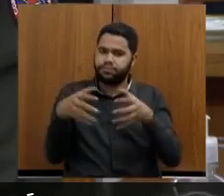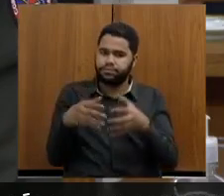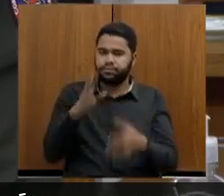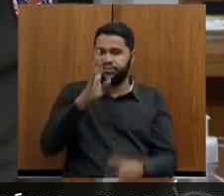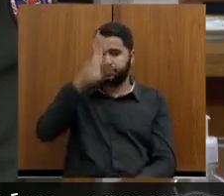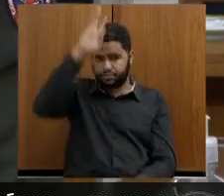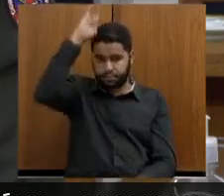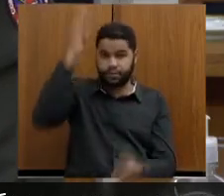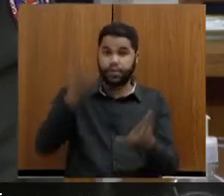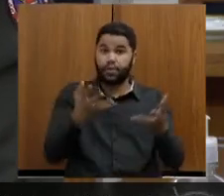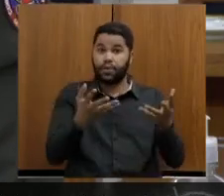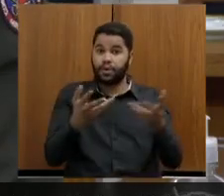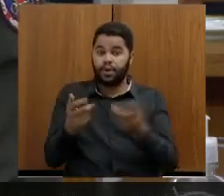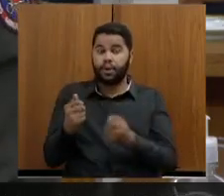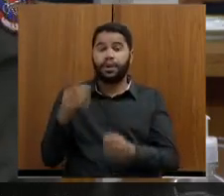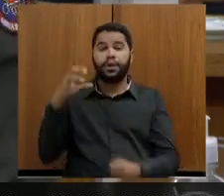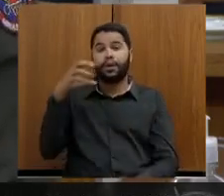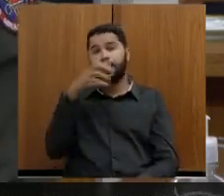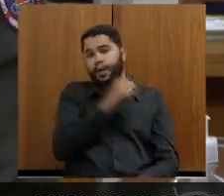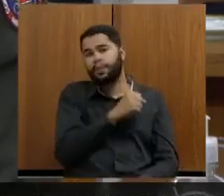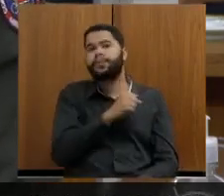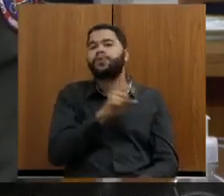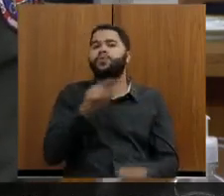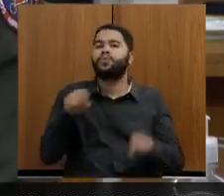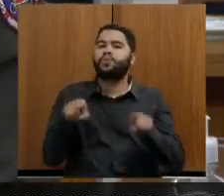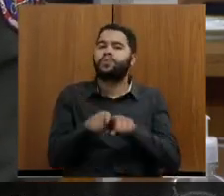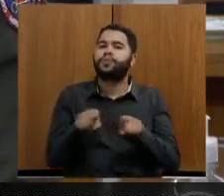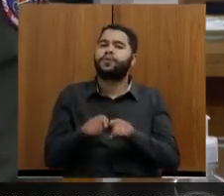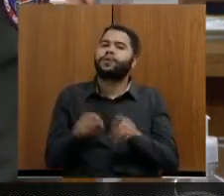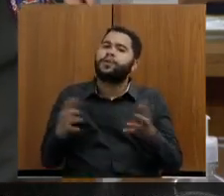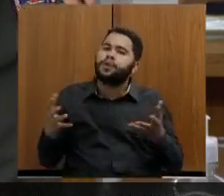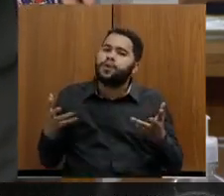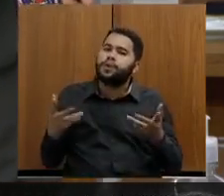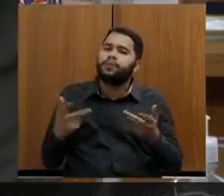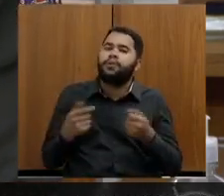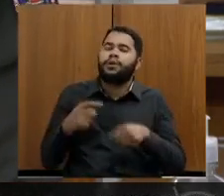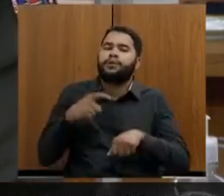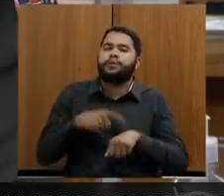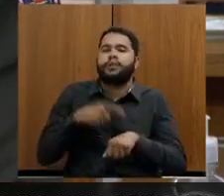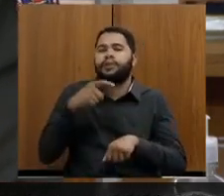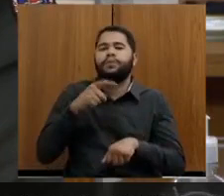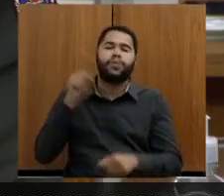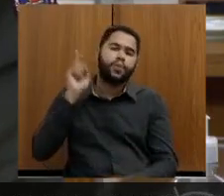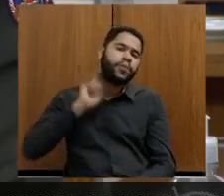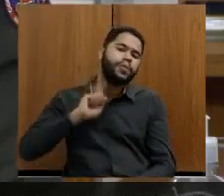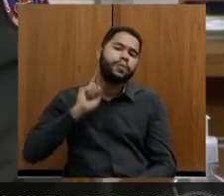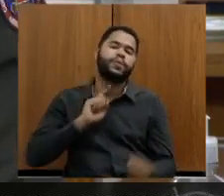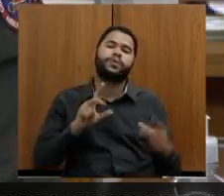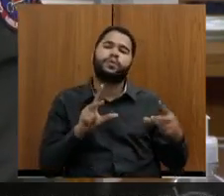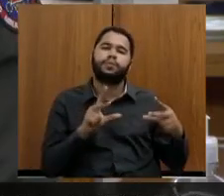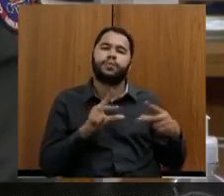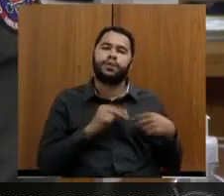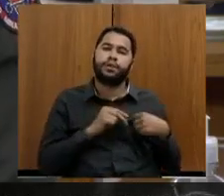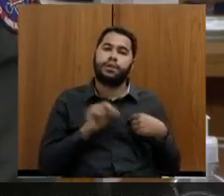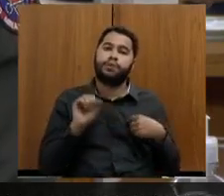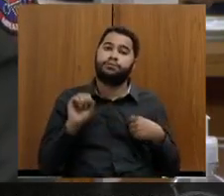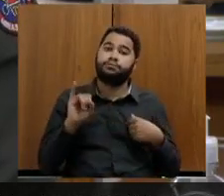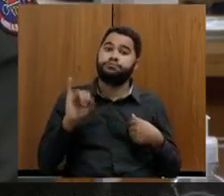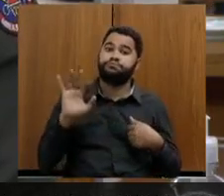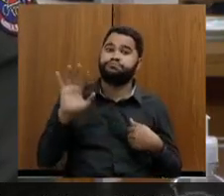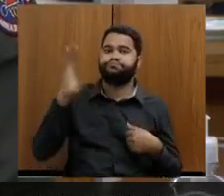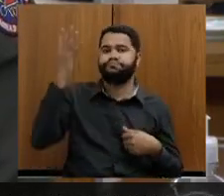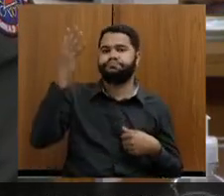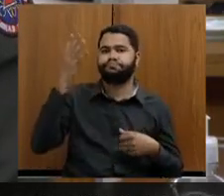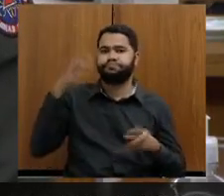de Bombeiros no atendimento rápido um atendimento de qualidade um tempo resposta que o mineiro merece em caso de um acidente